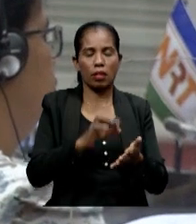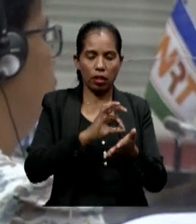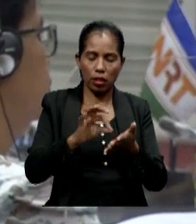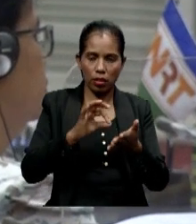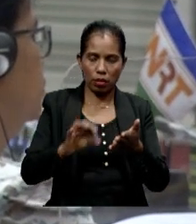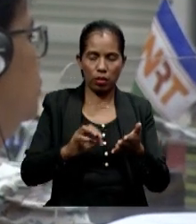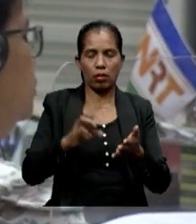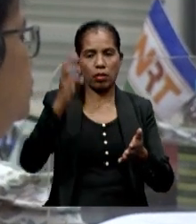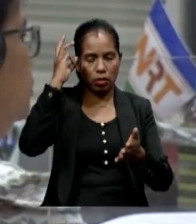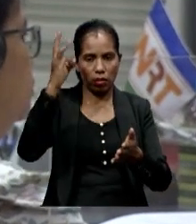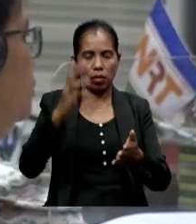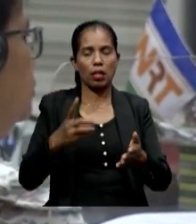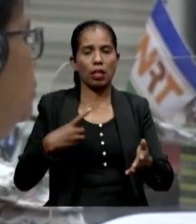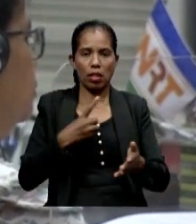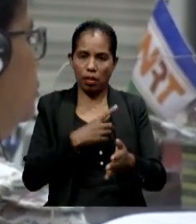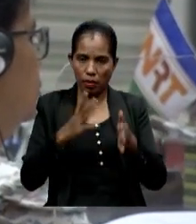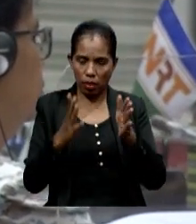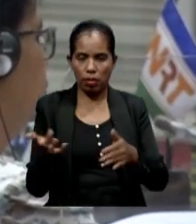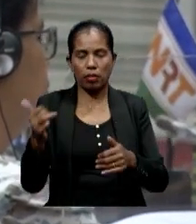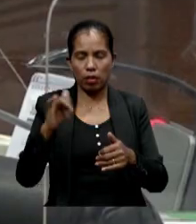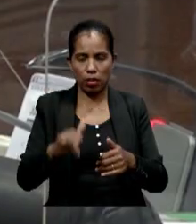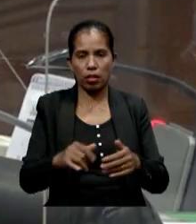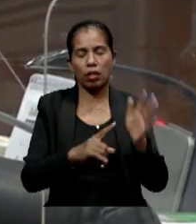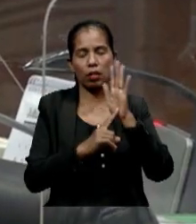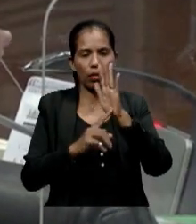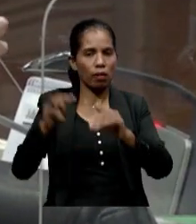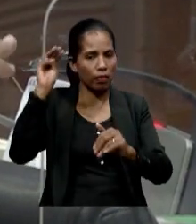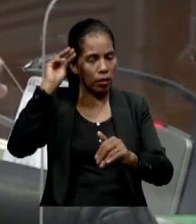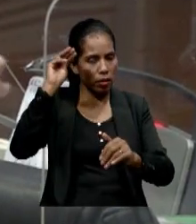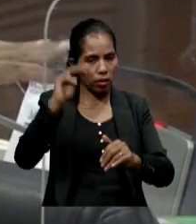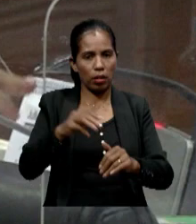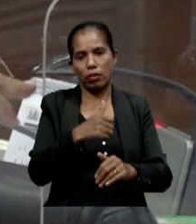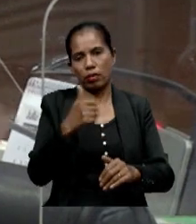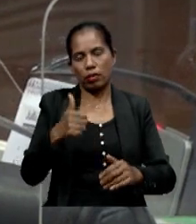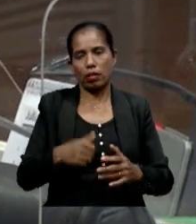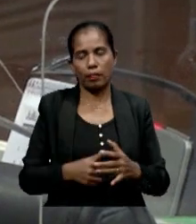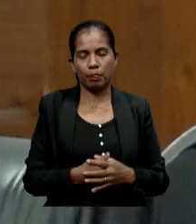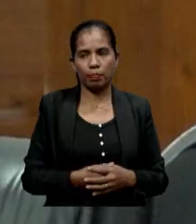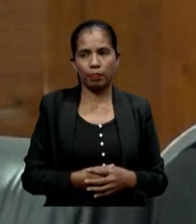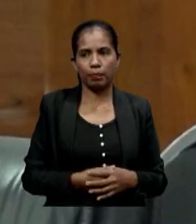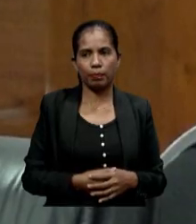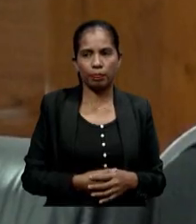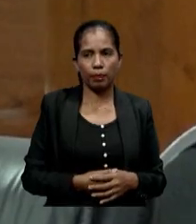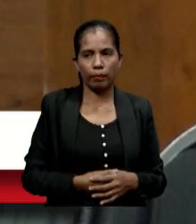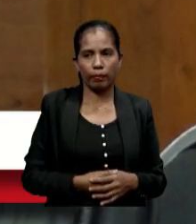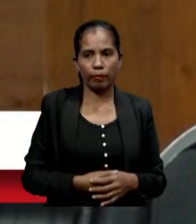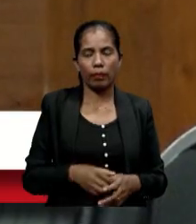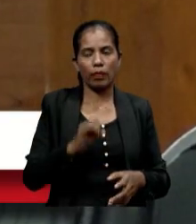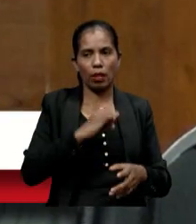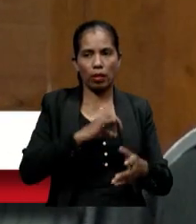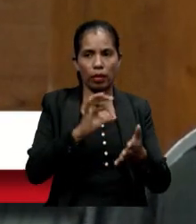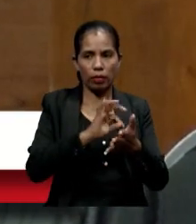rela preocupação deputado Siranian ne, no se hatoba ministério competente. Isto há, resista de, é me se deu